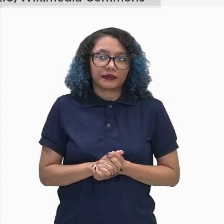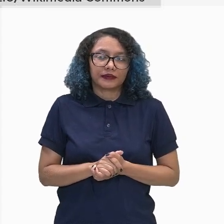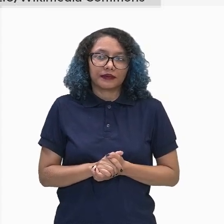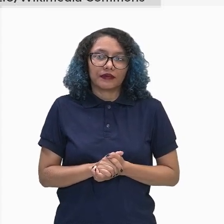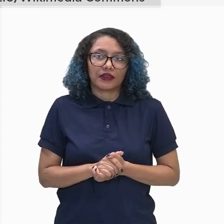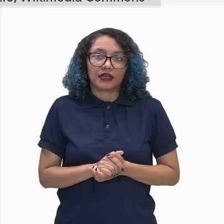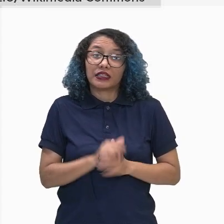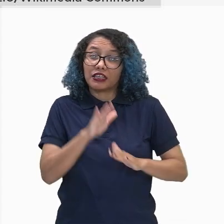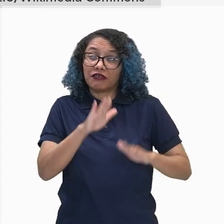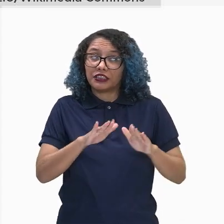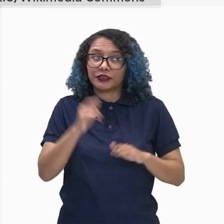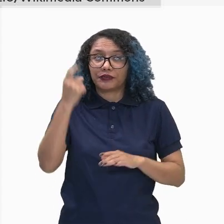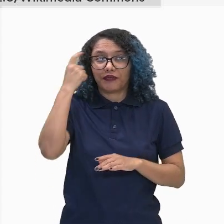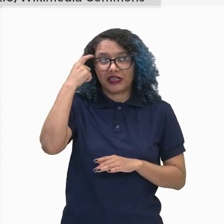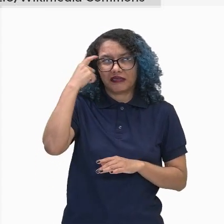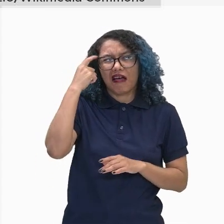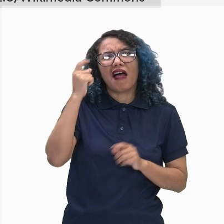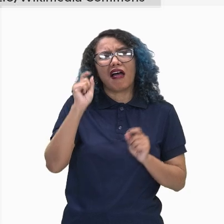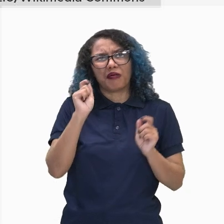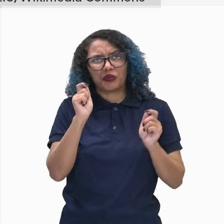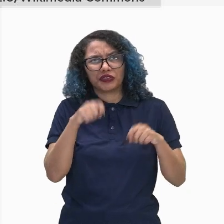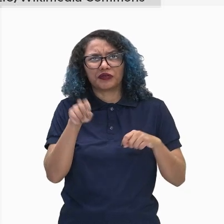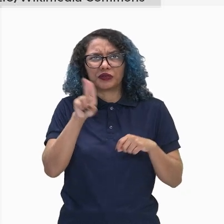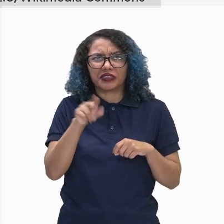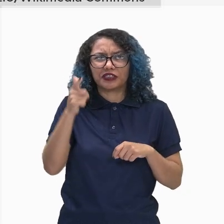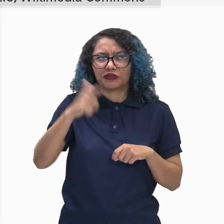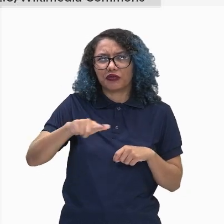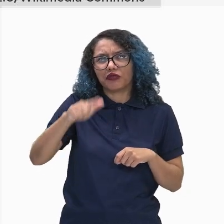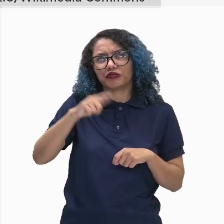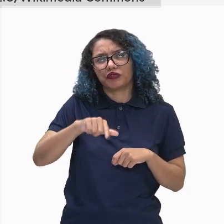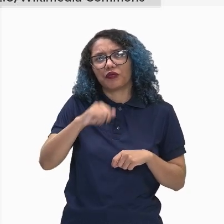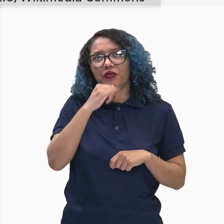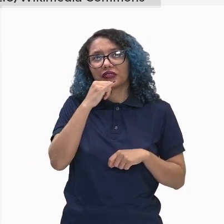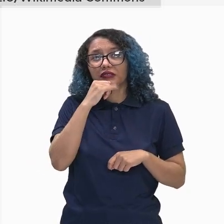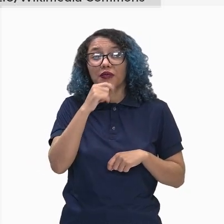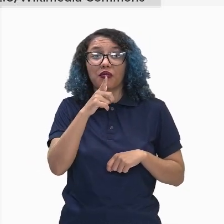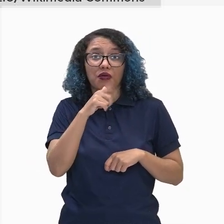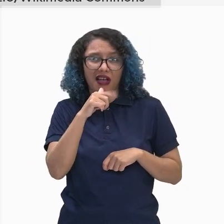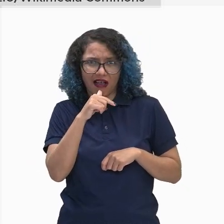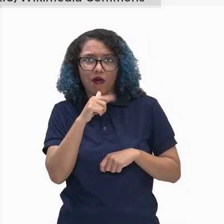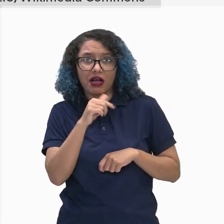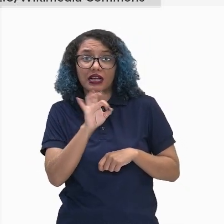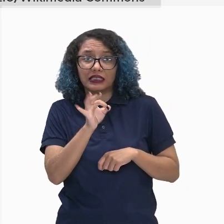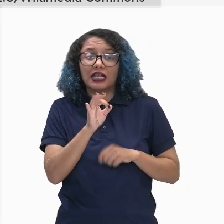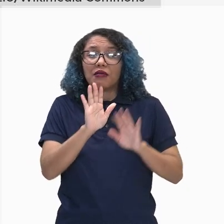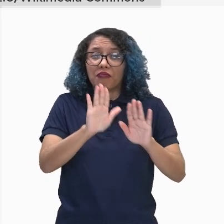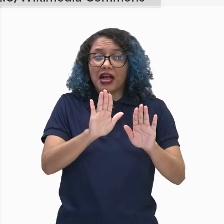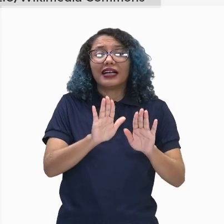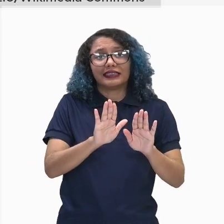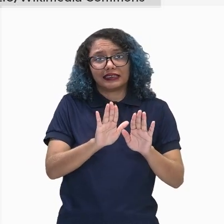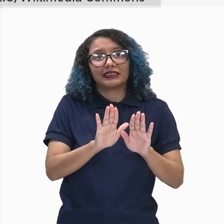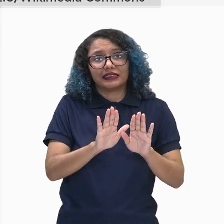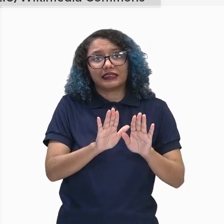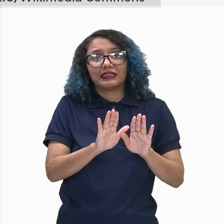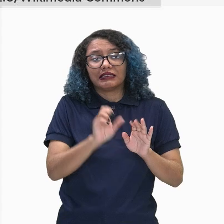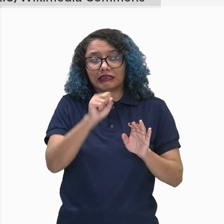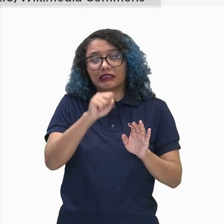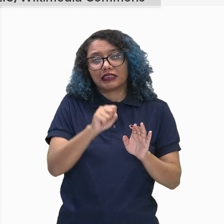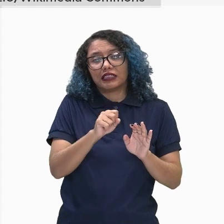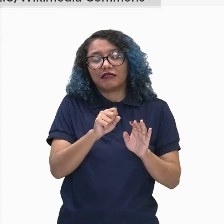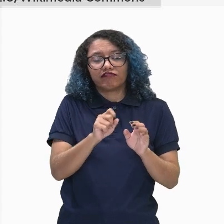é um recurso renovável, né, como a água, por exemplo, mas ainda assim pode trazer algum dano, né,